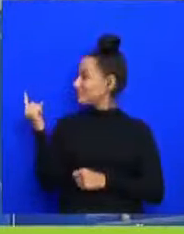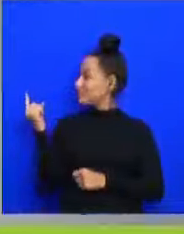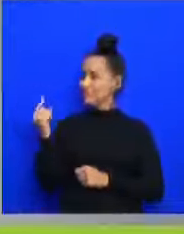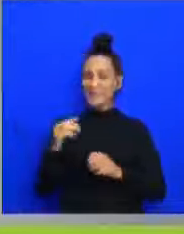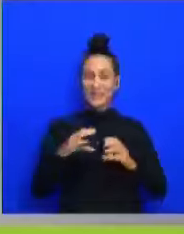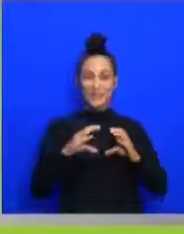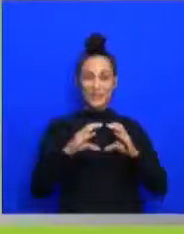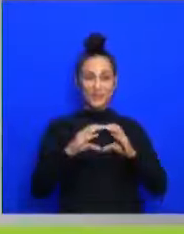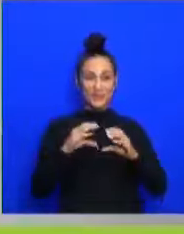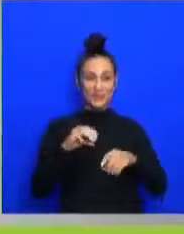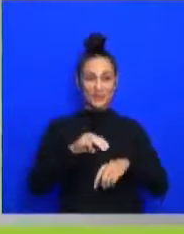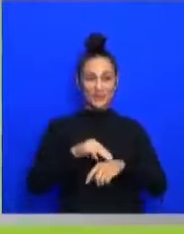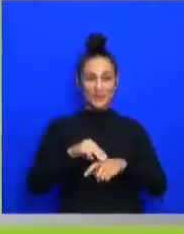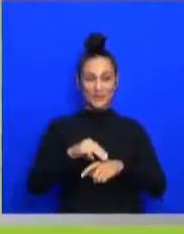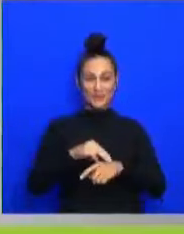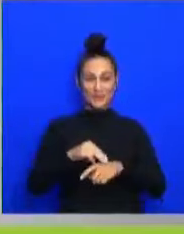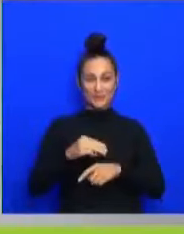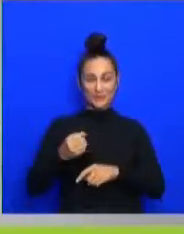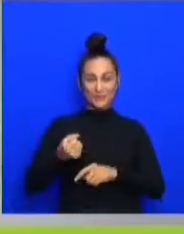Bola marrom,